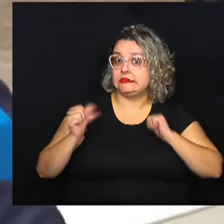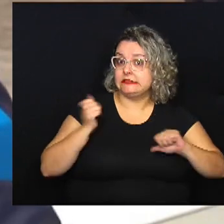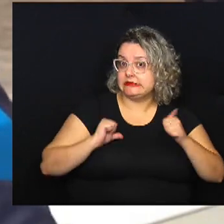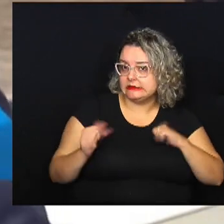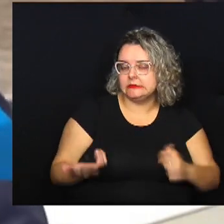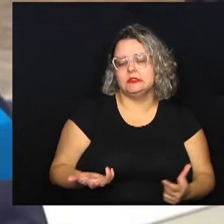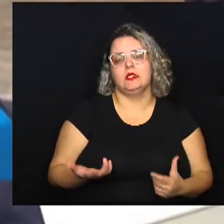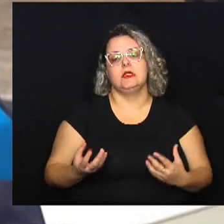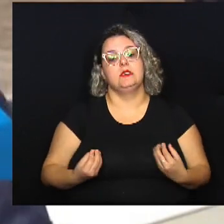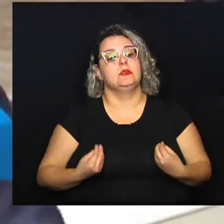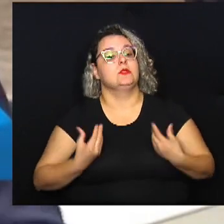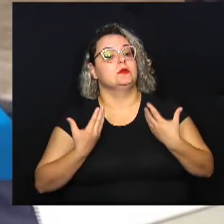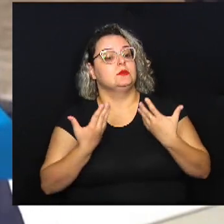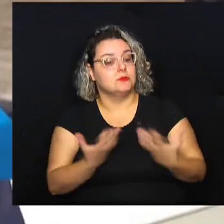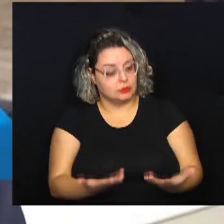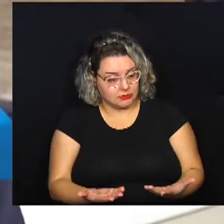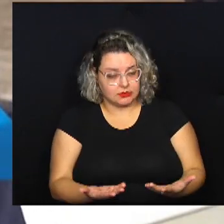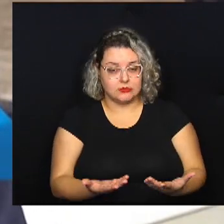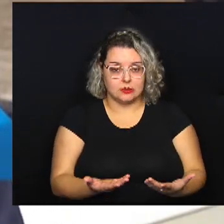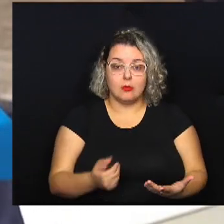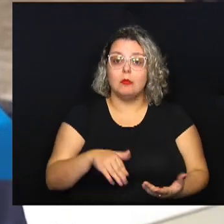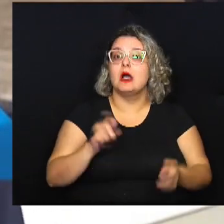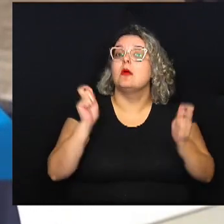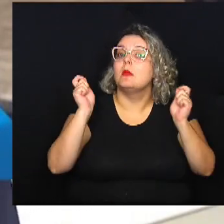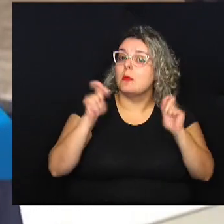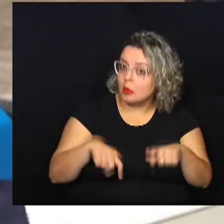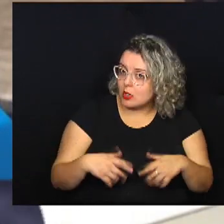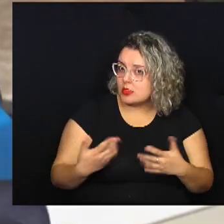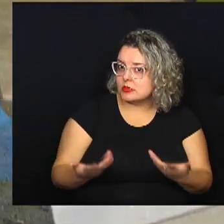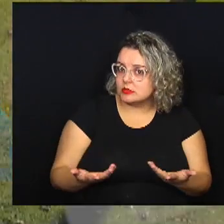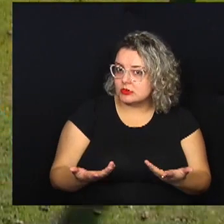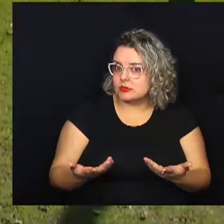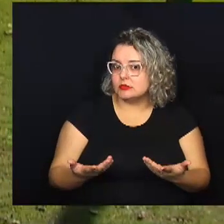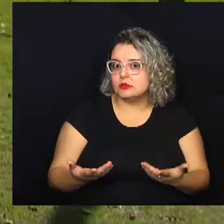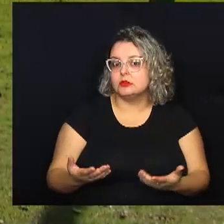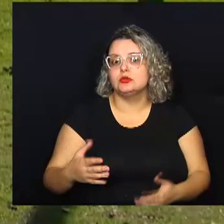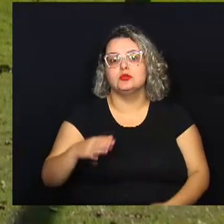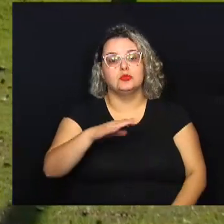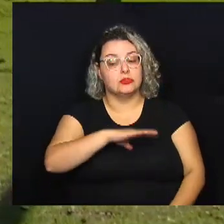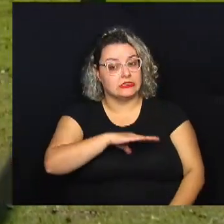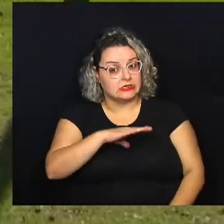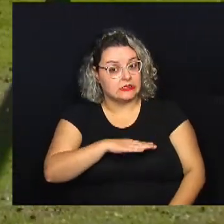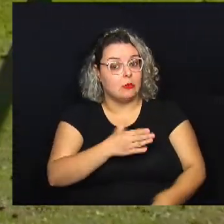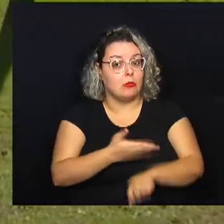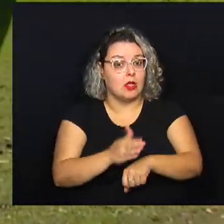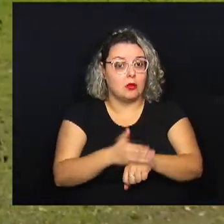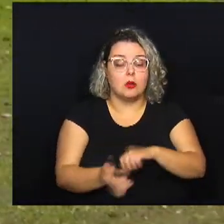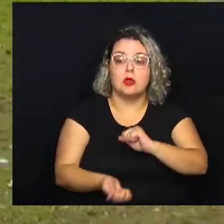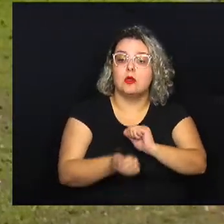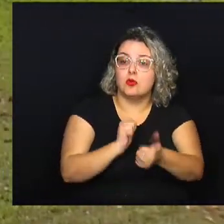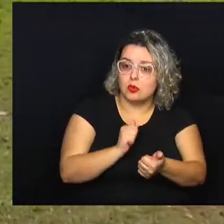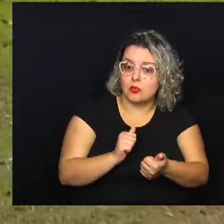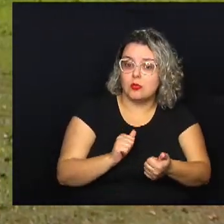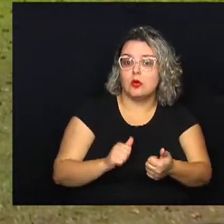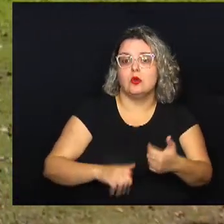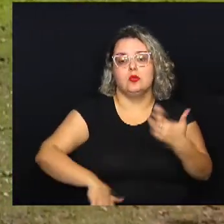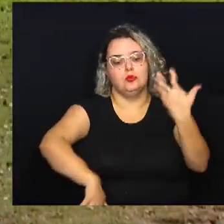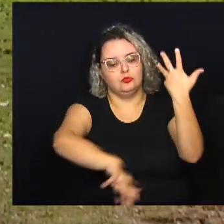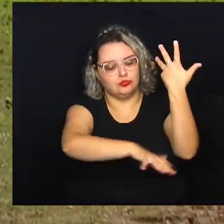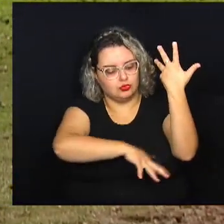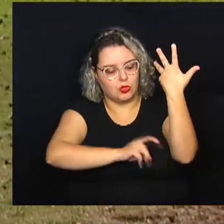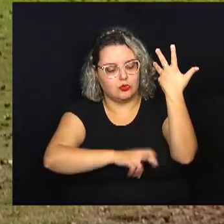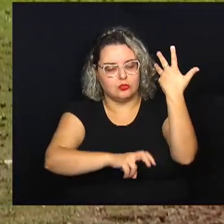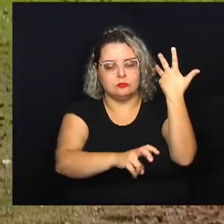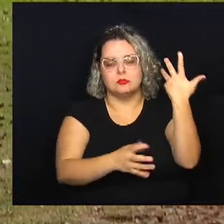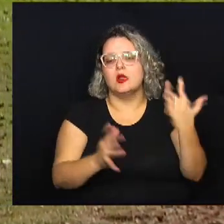você trazendo mais uma possibilidade do munícipe praticar um esporte, ocupar uma praça ao ar livre, eu